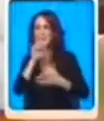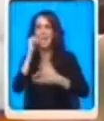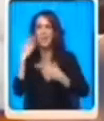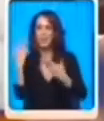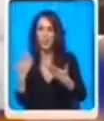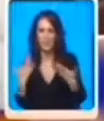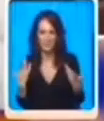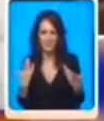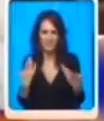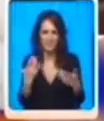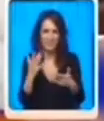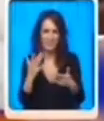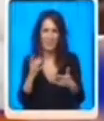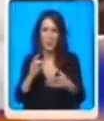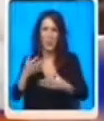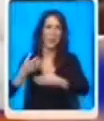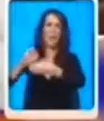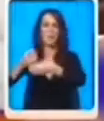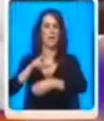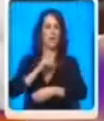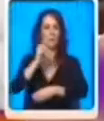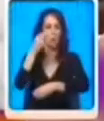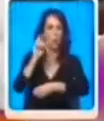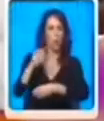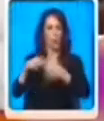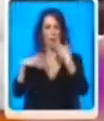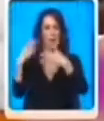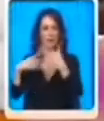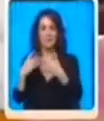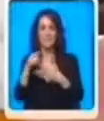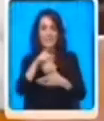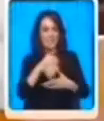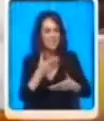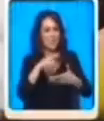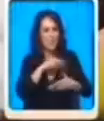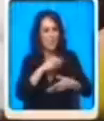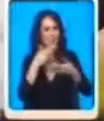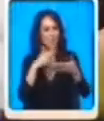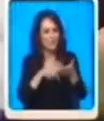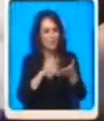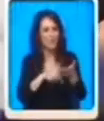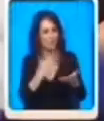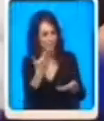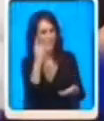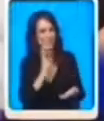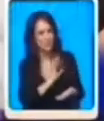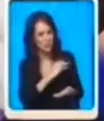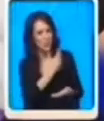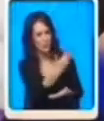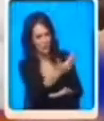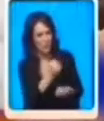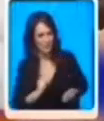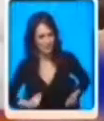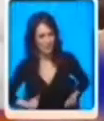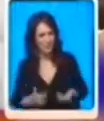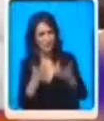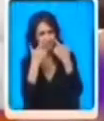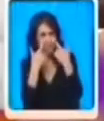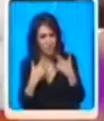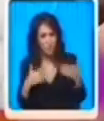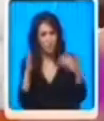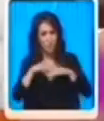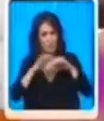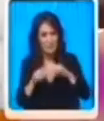Não. O carinho, os abraços, o mimo, as lágrimas, o mimo, as... Sim, sim. E essa senhora já deixou cair uma